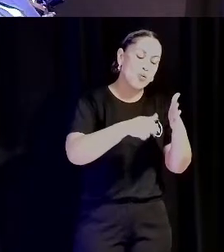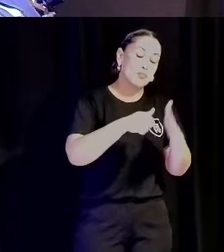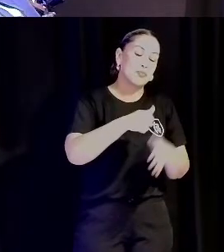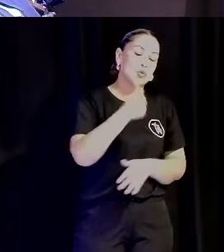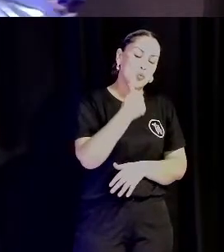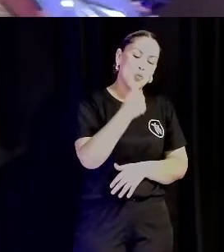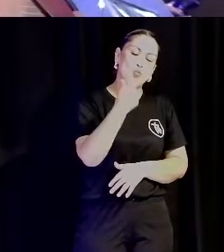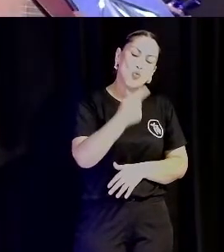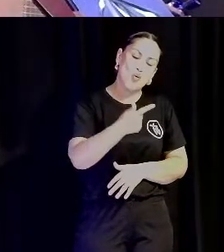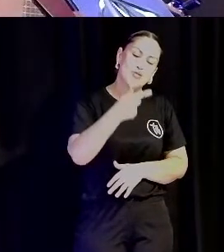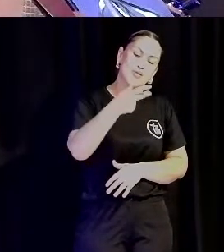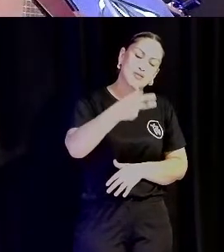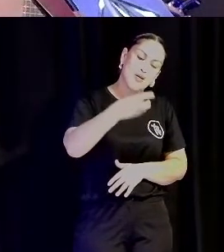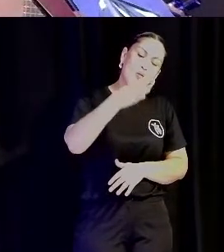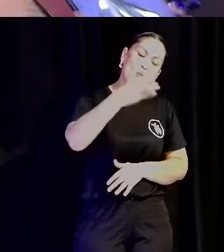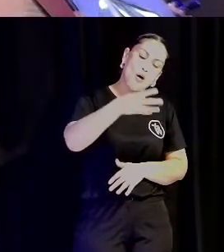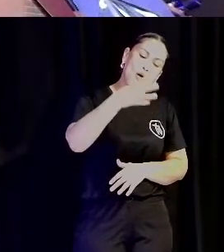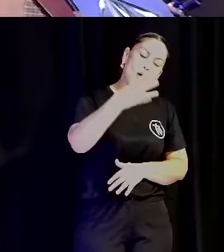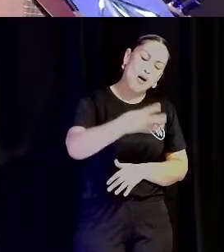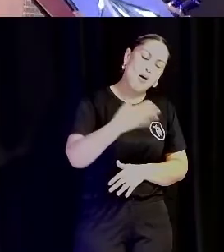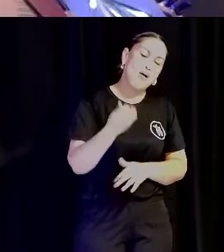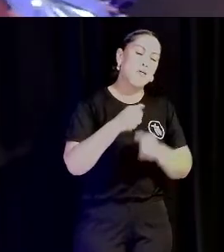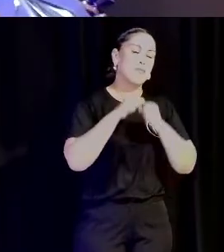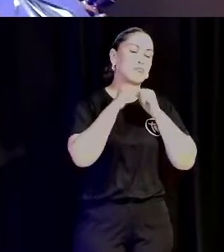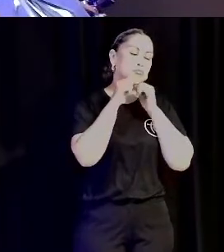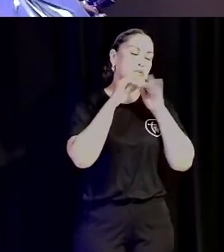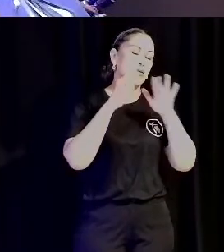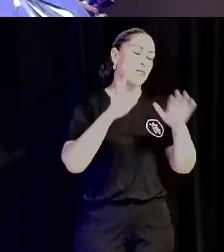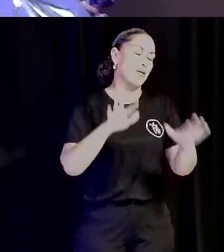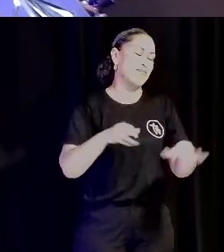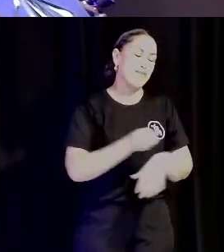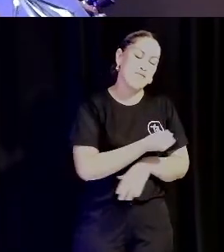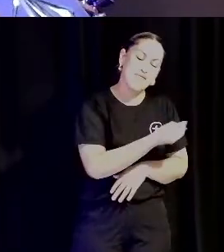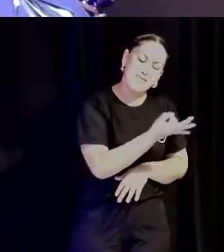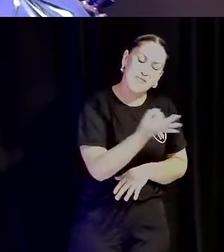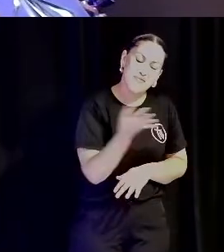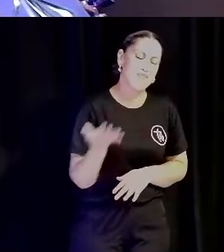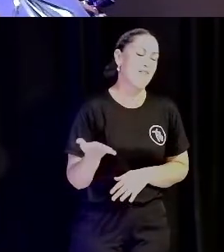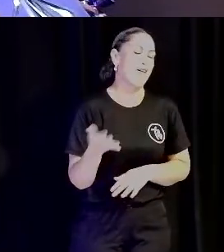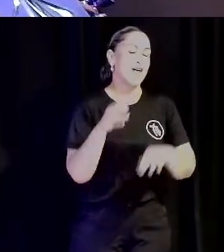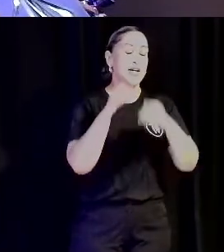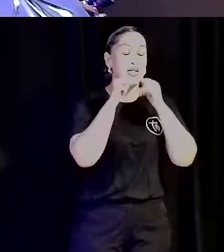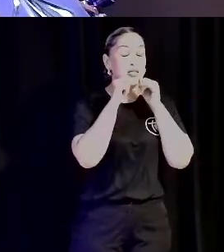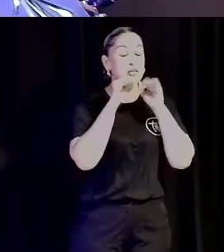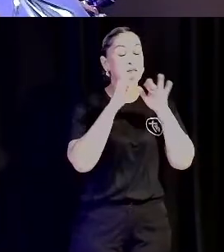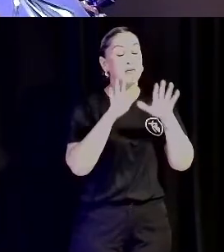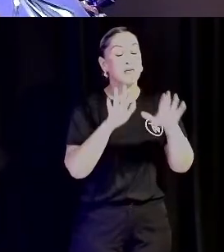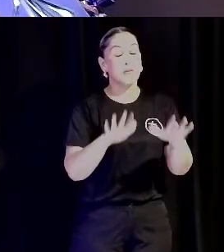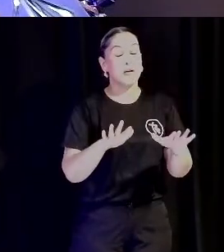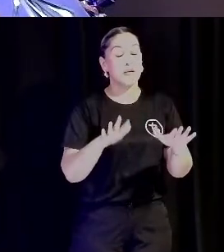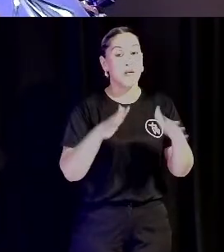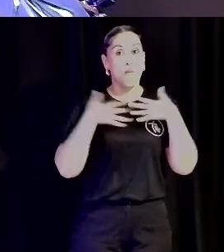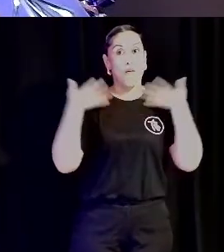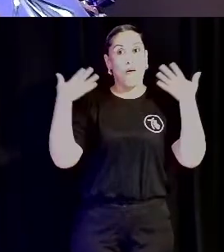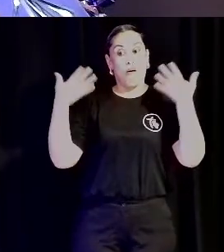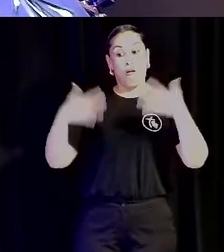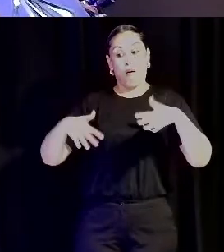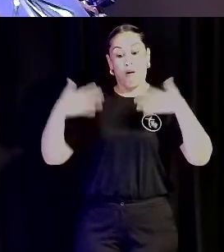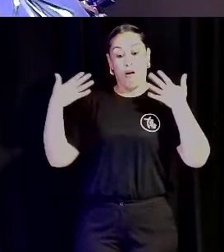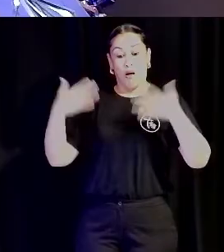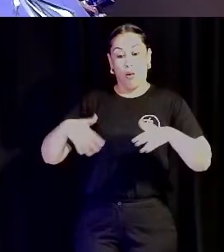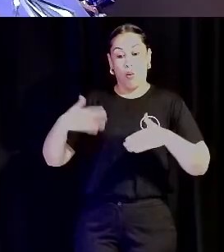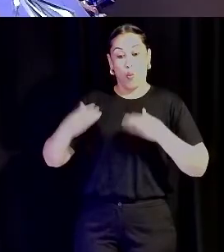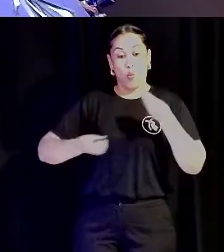divina mão. Uma a uma, dize-as de uma vez, e hás de ver surpreso o quanto